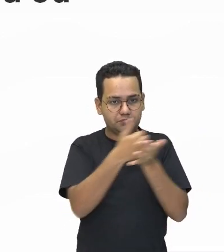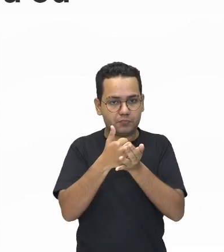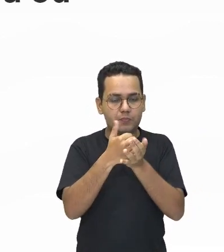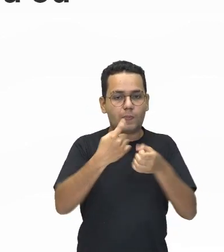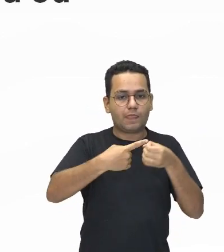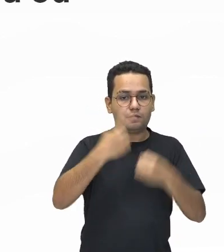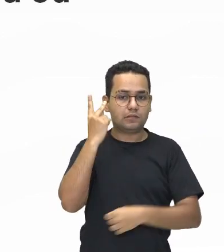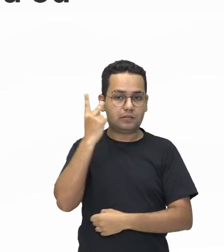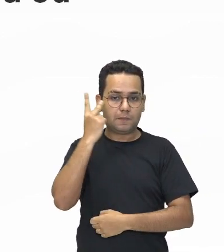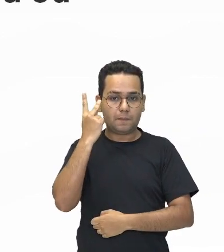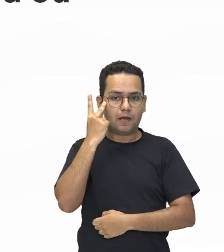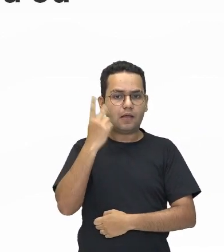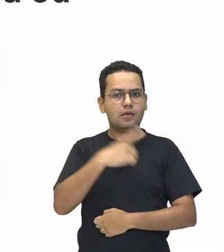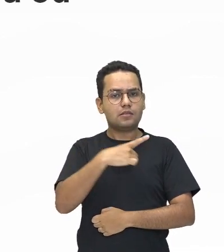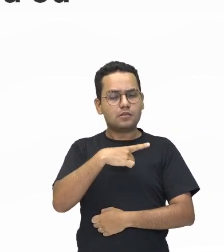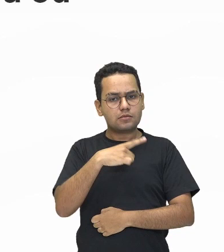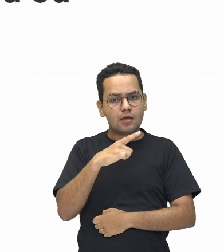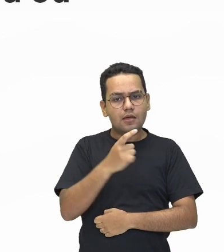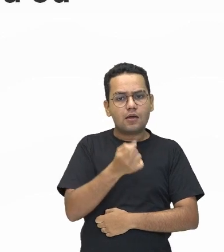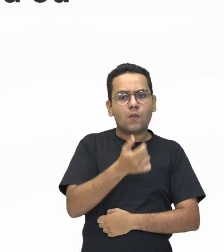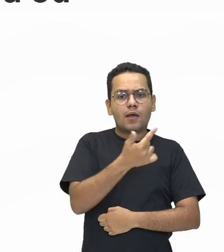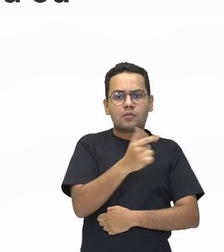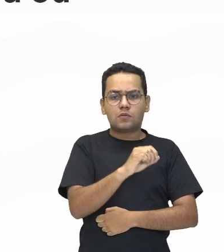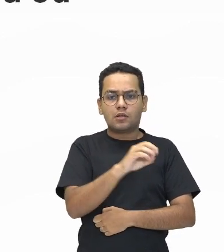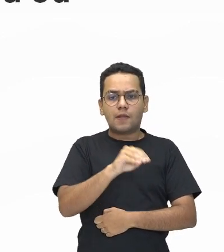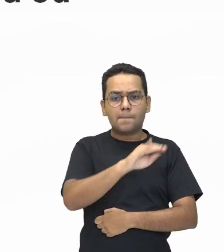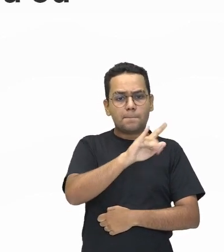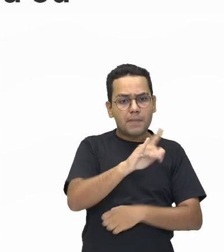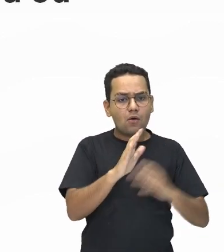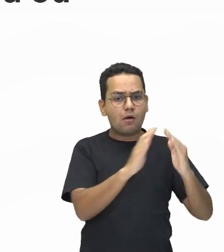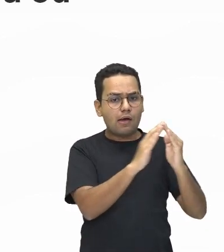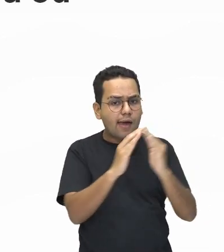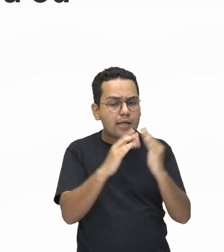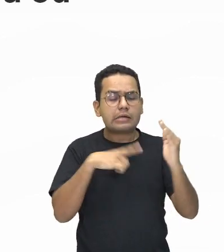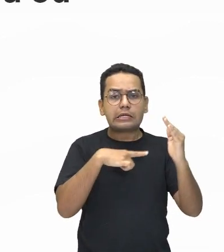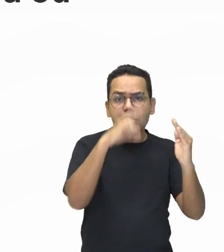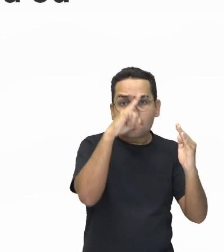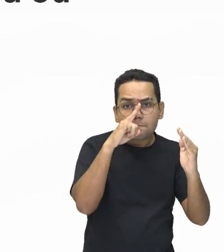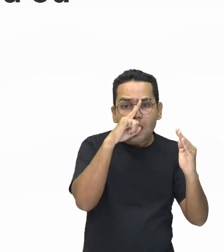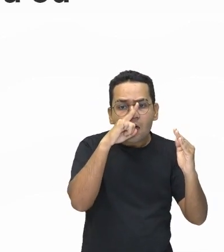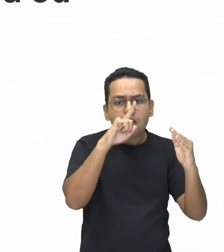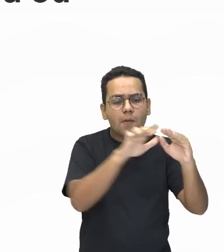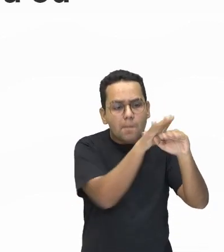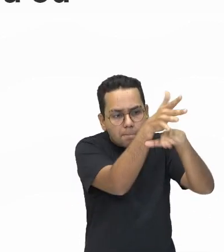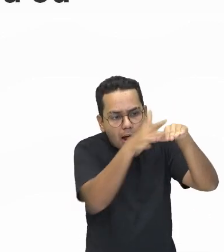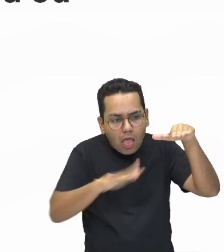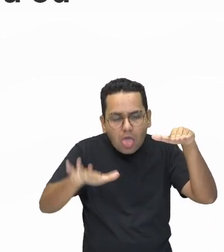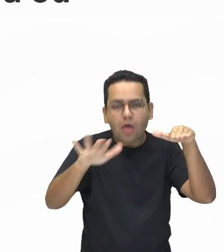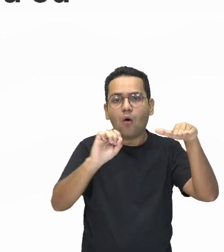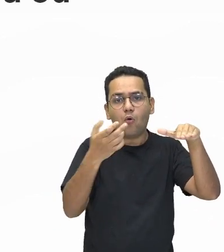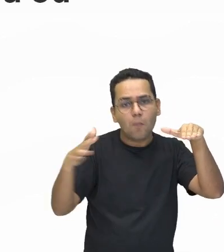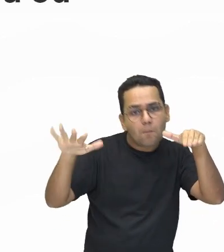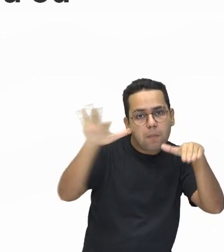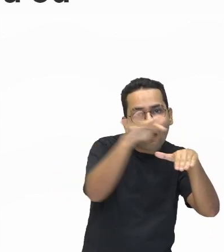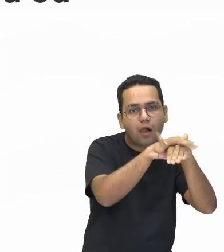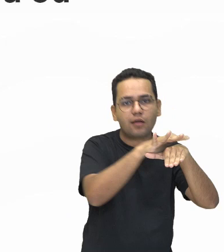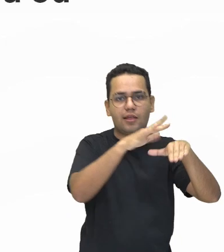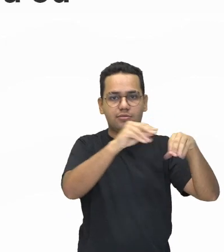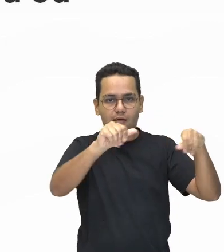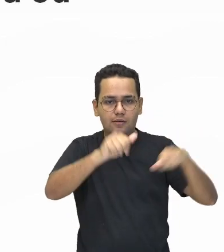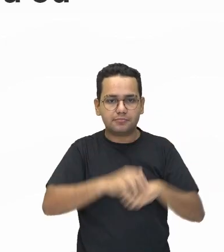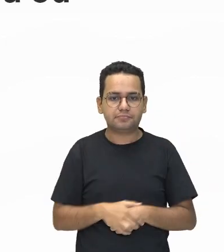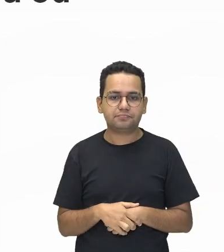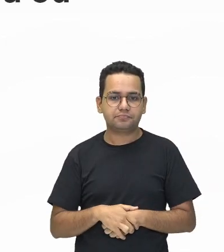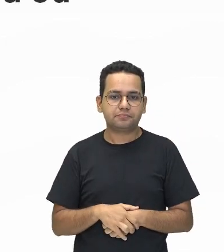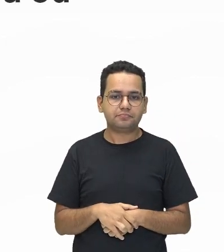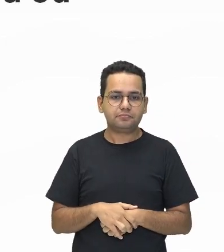mil moradias em áreas com risco de deslizamento de terra ou solapamentos. Ao todo, a apuração, com dados do